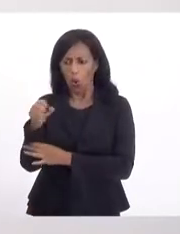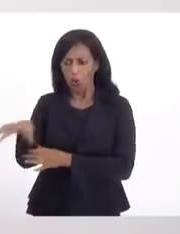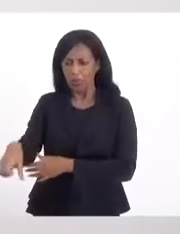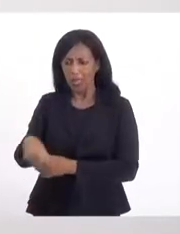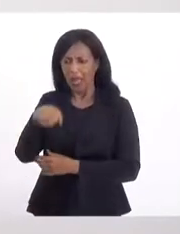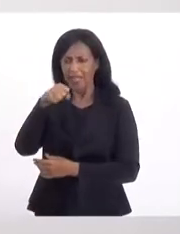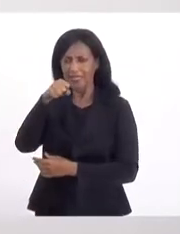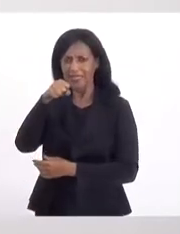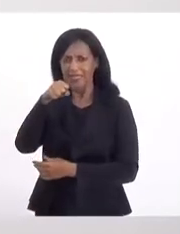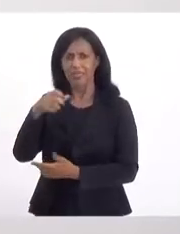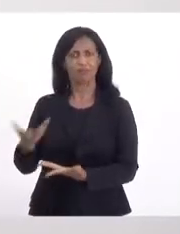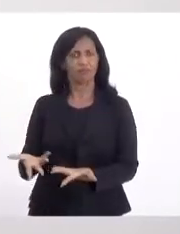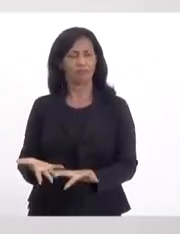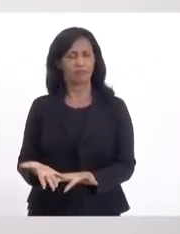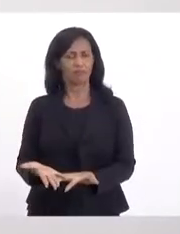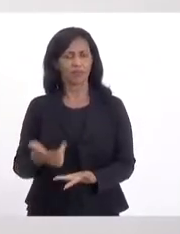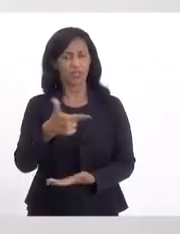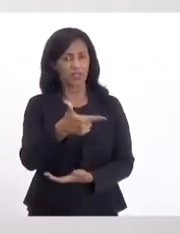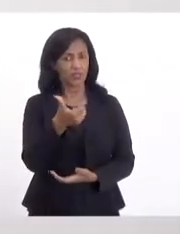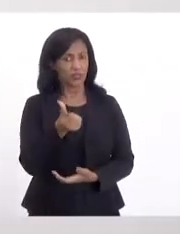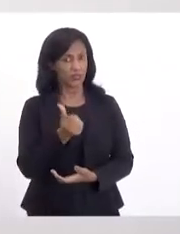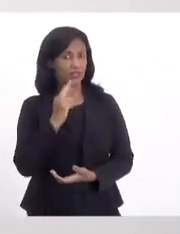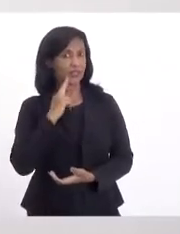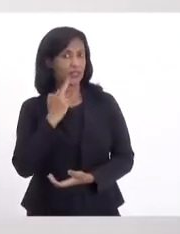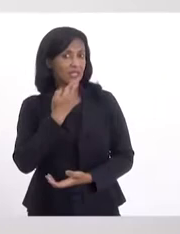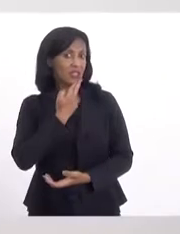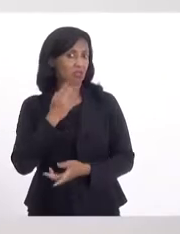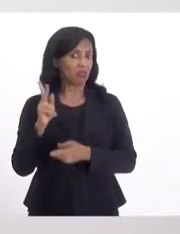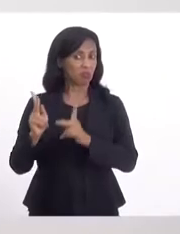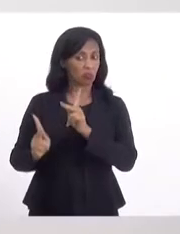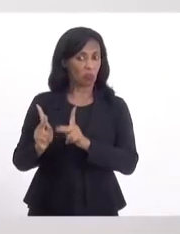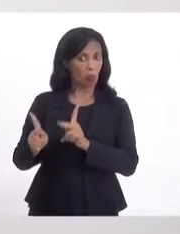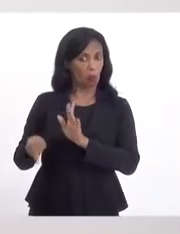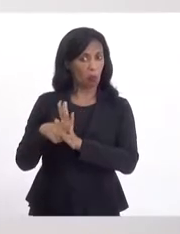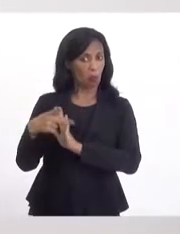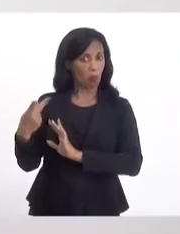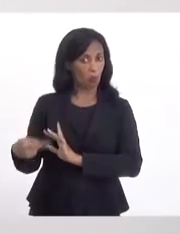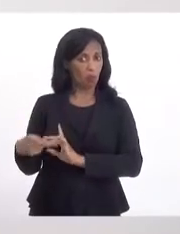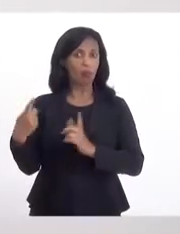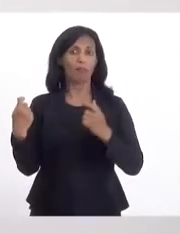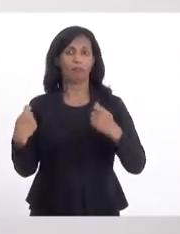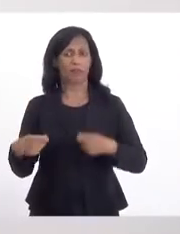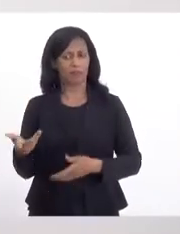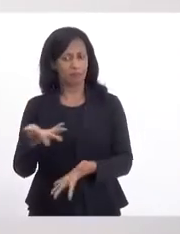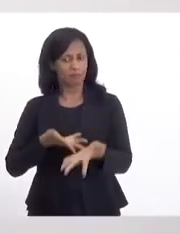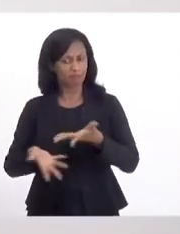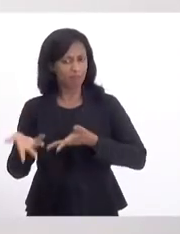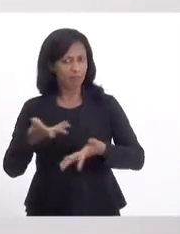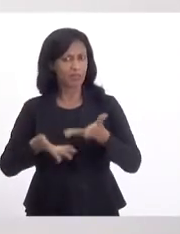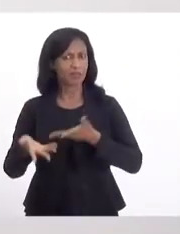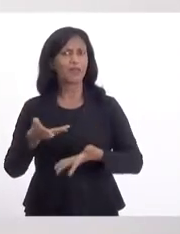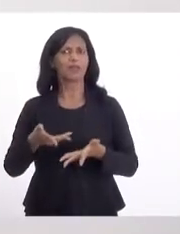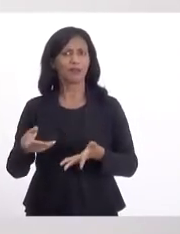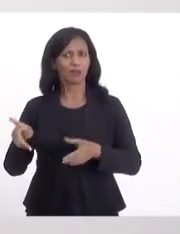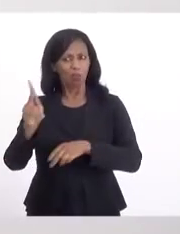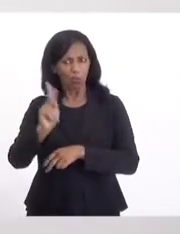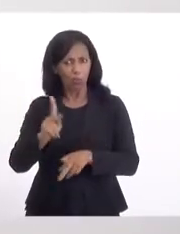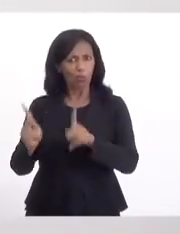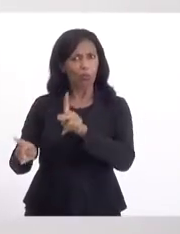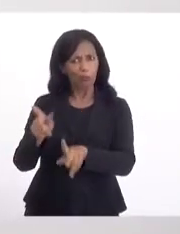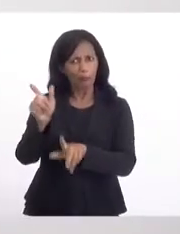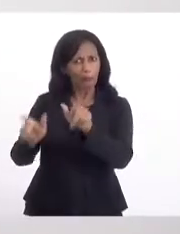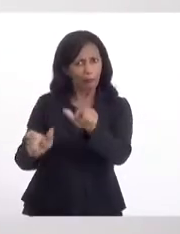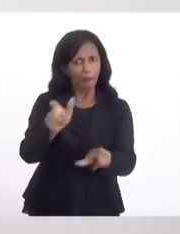roer. Então, 26 restaurantes do povo precisa ter a participação popular, né?